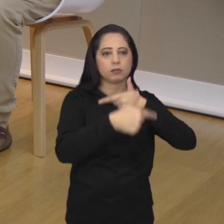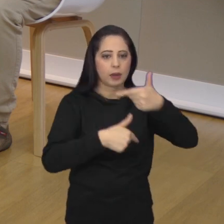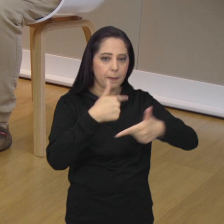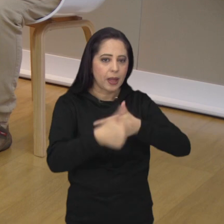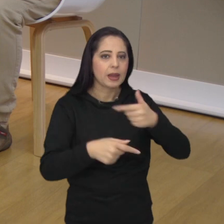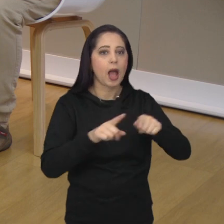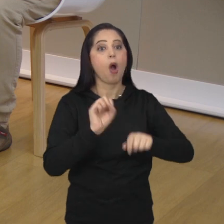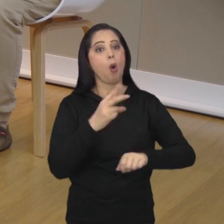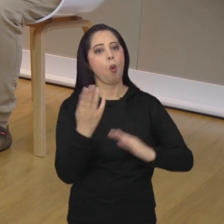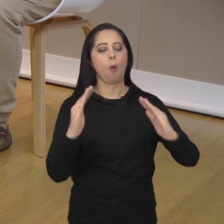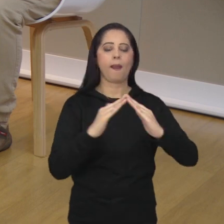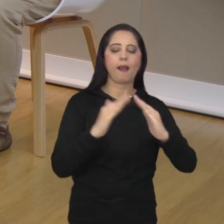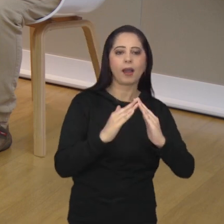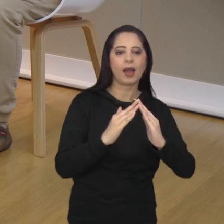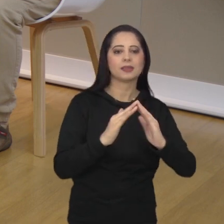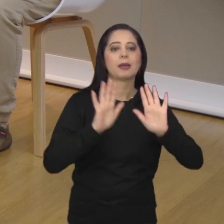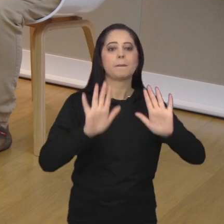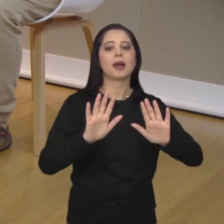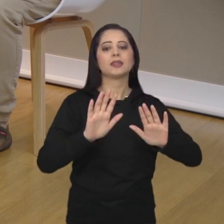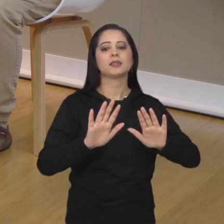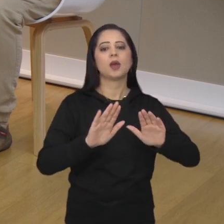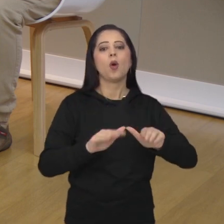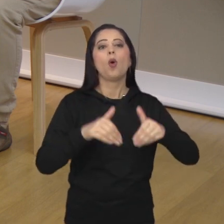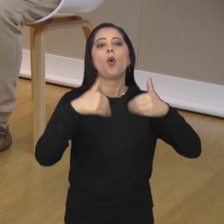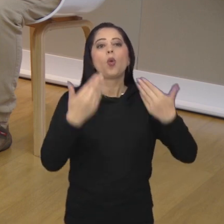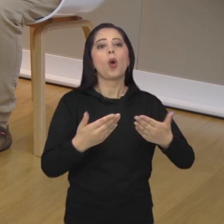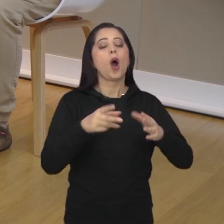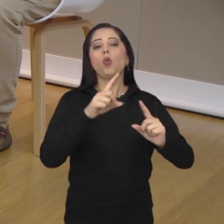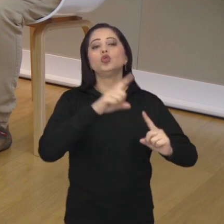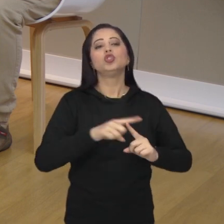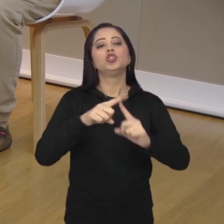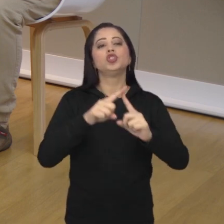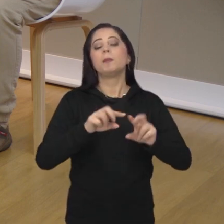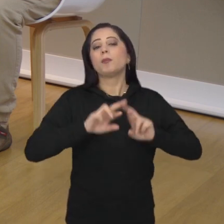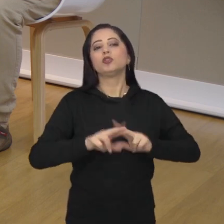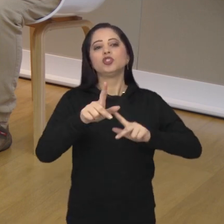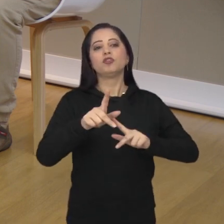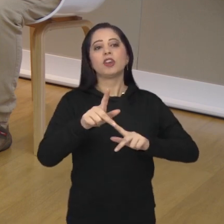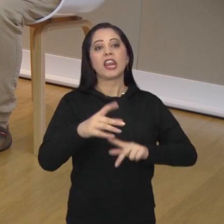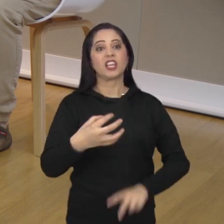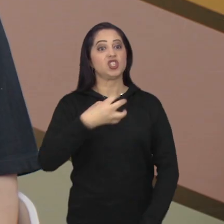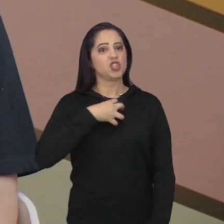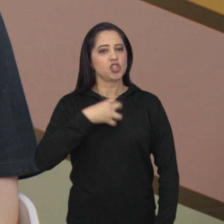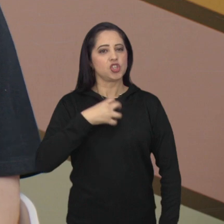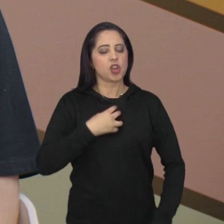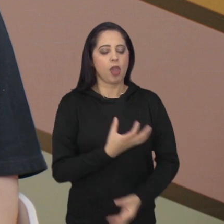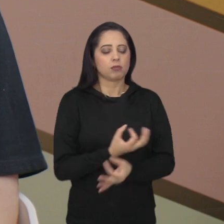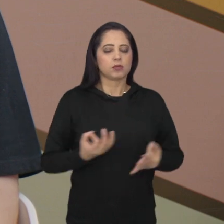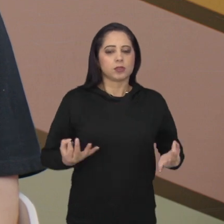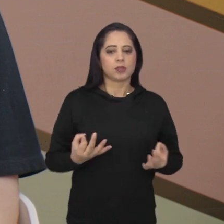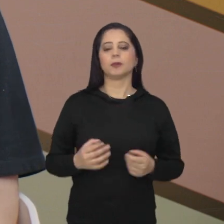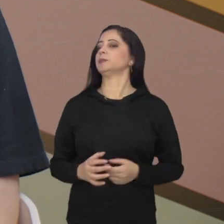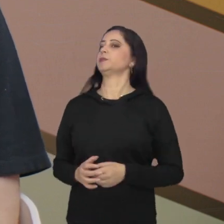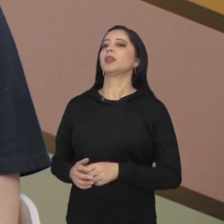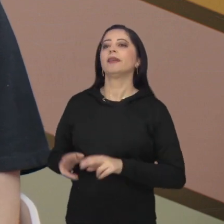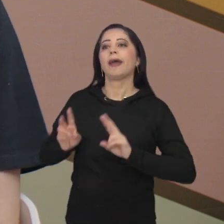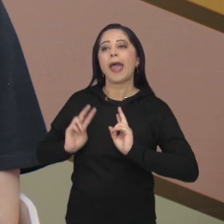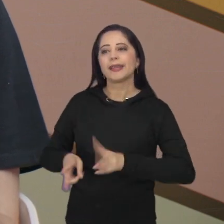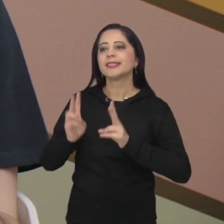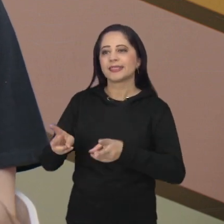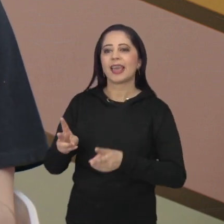quando eu estou em casa. Então, quais são as diferentes posições? Isso, a gente está acostumado, né? Quando ouve falar de meditação,